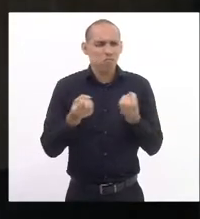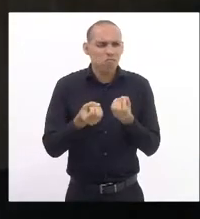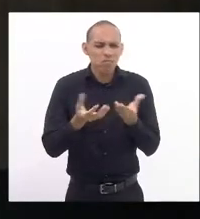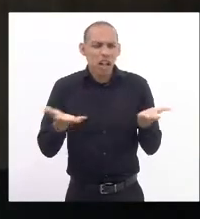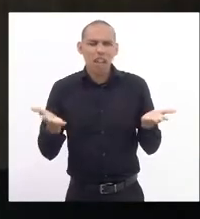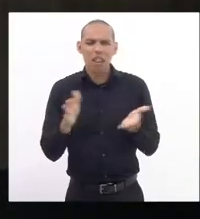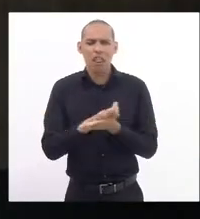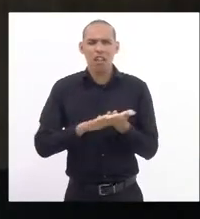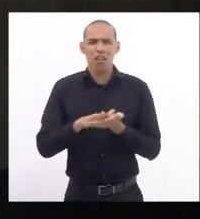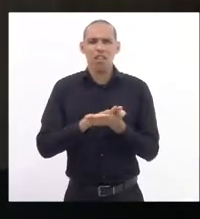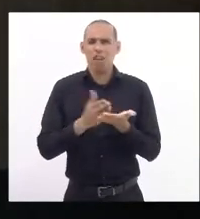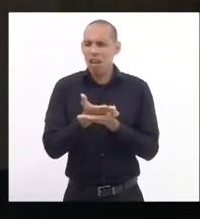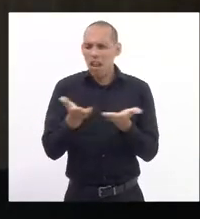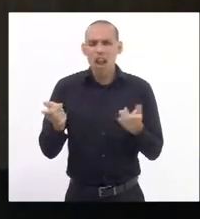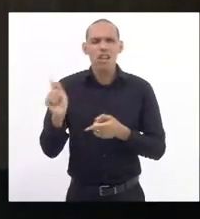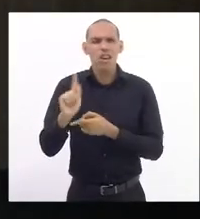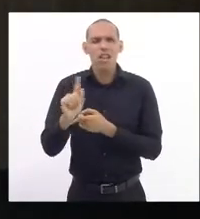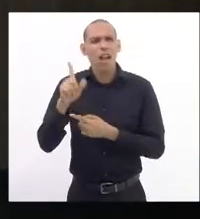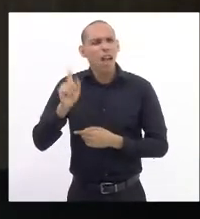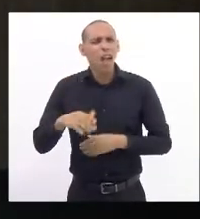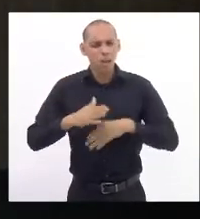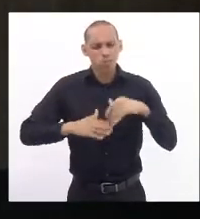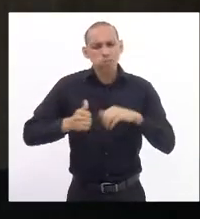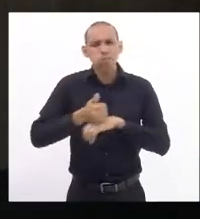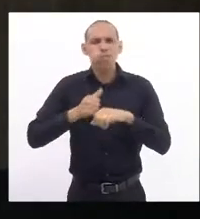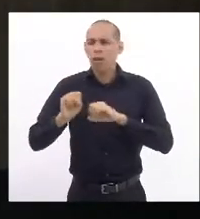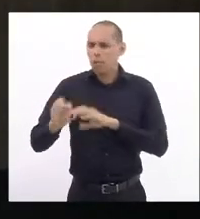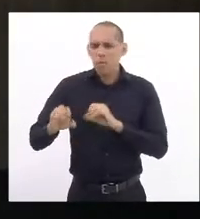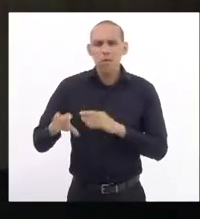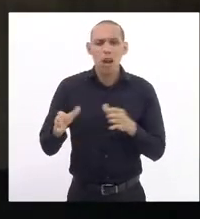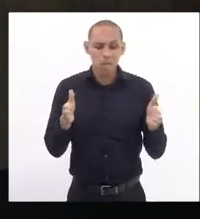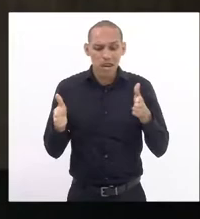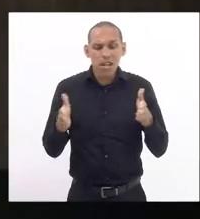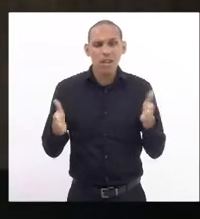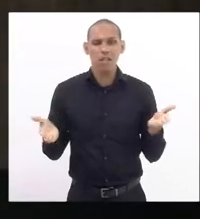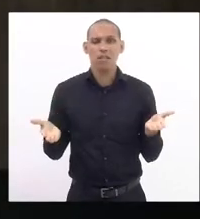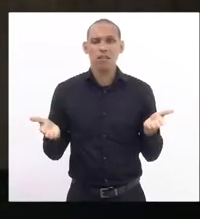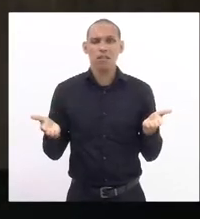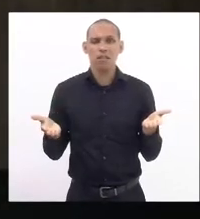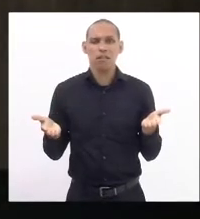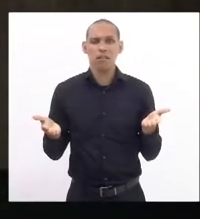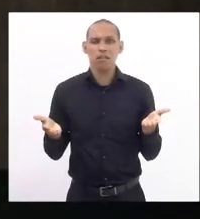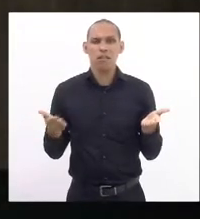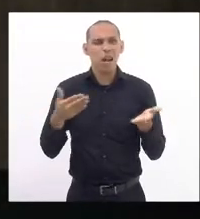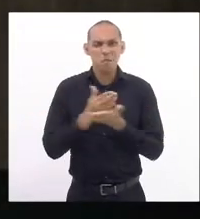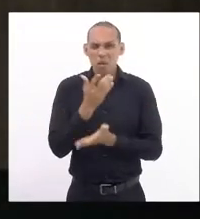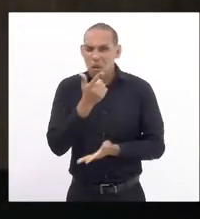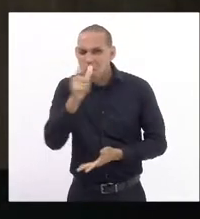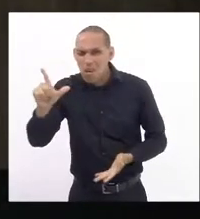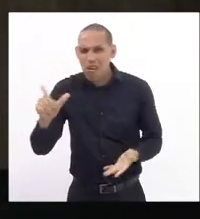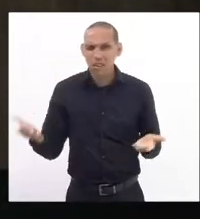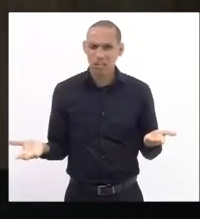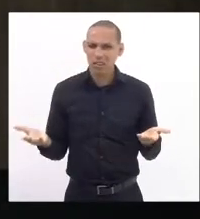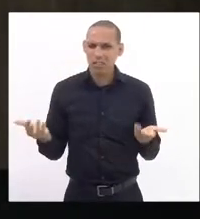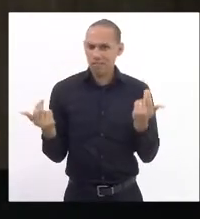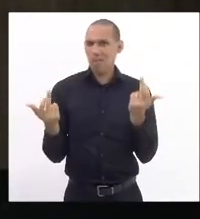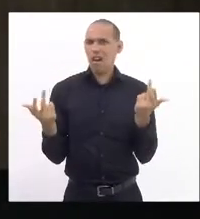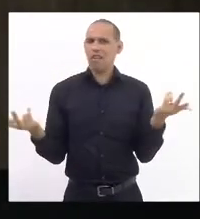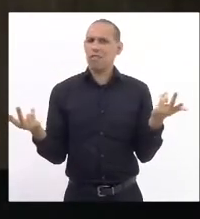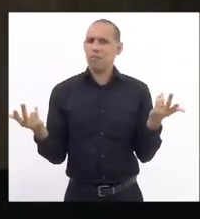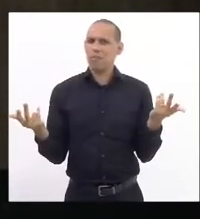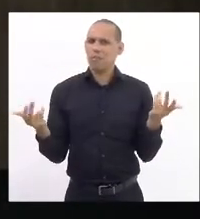esses gestores, que são profissionais da educação, que assumem por um período, e aí aprovarmos outros da mesma forma,